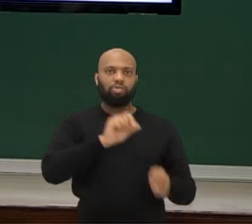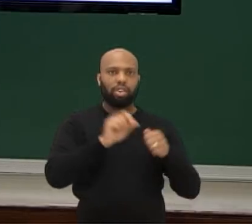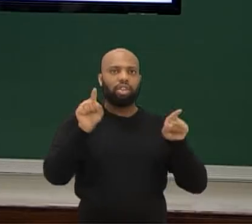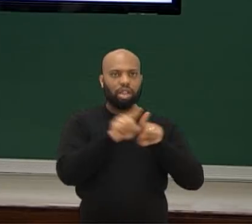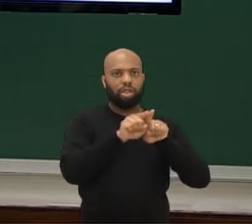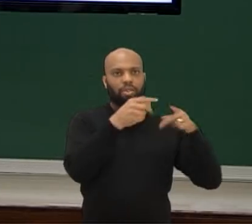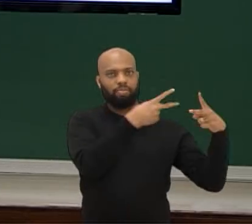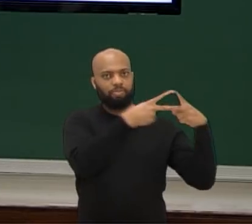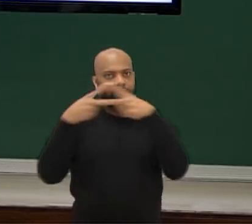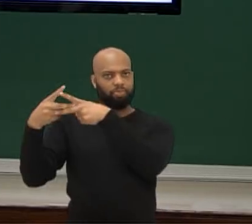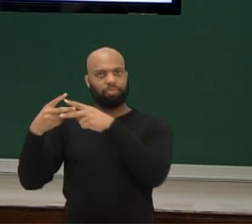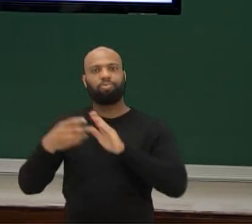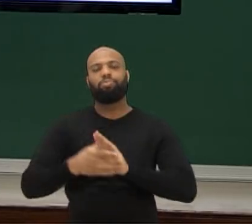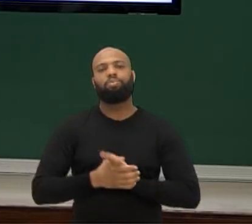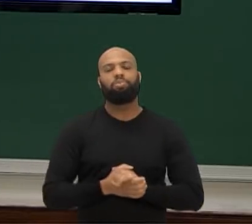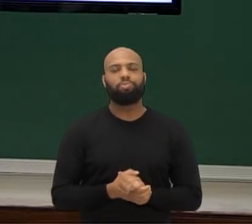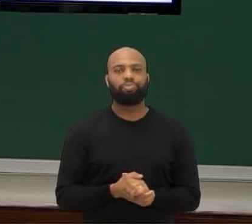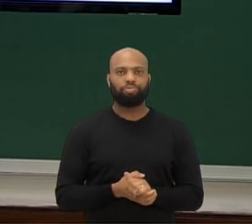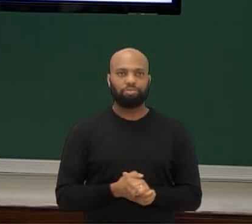de translação dela.